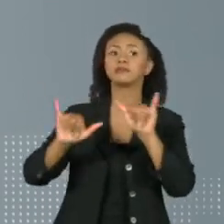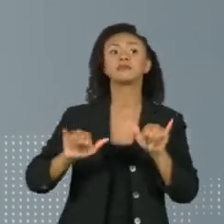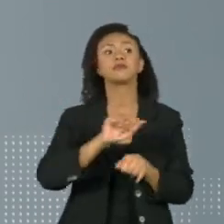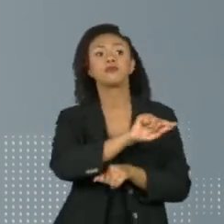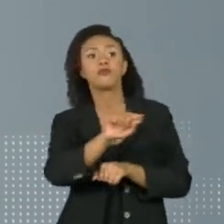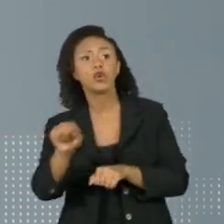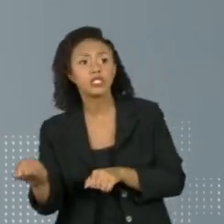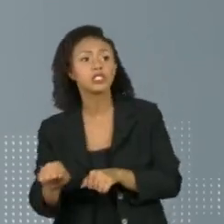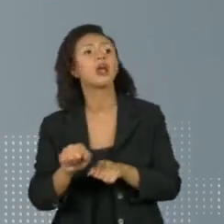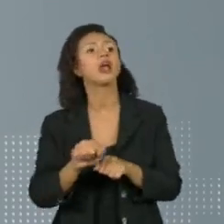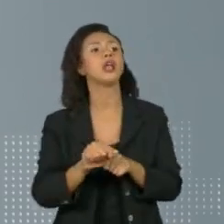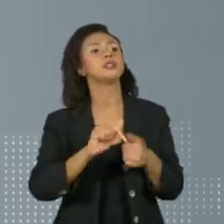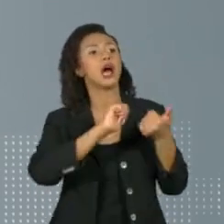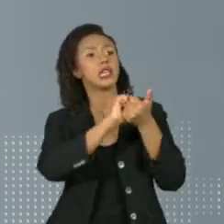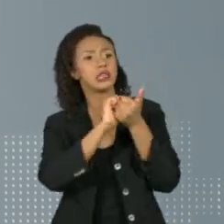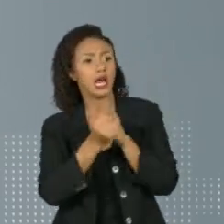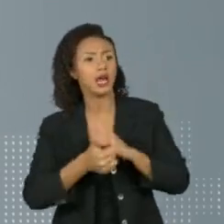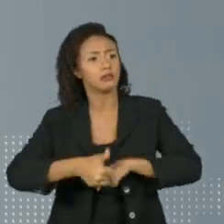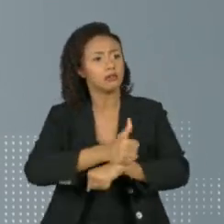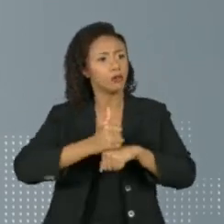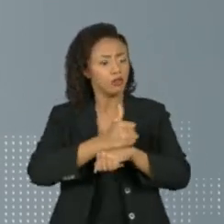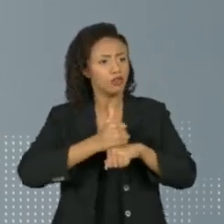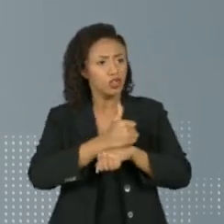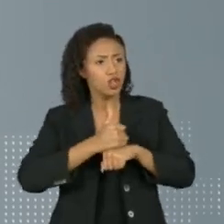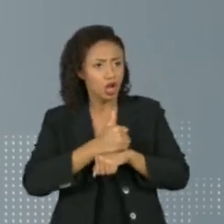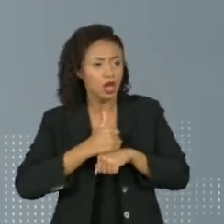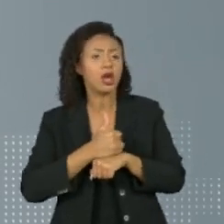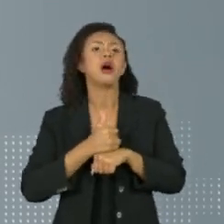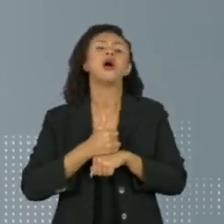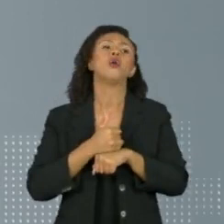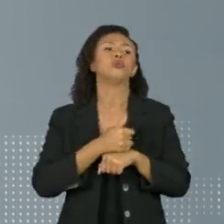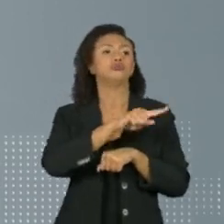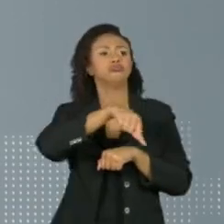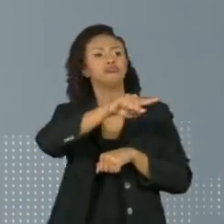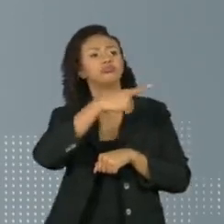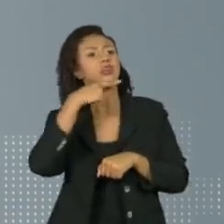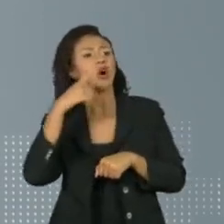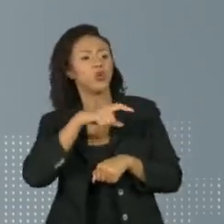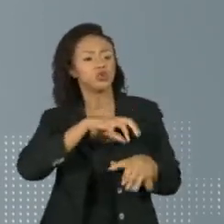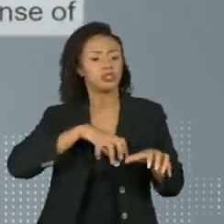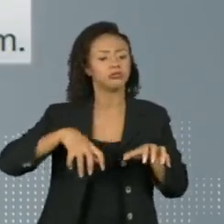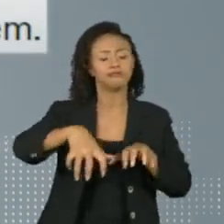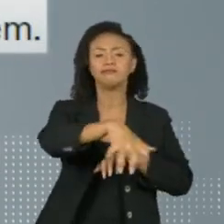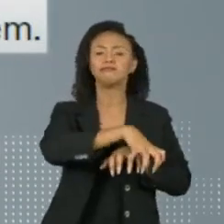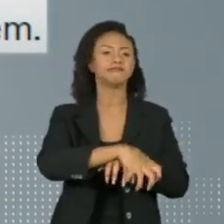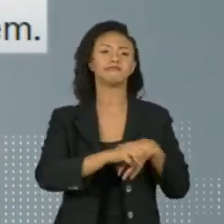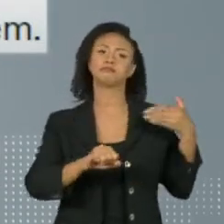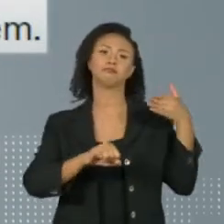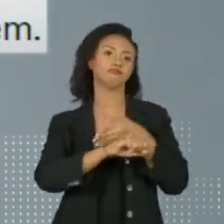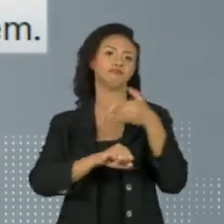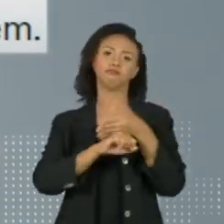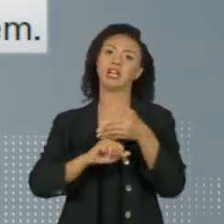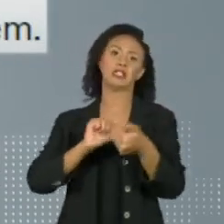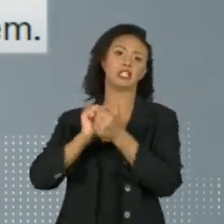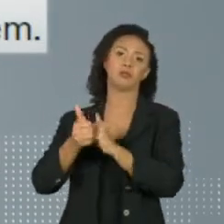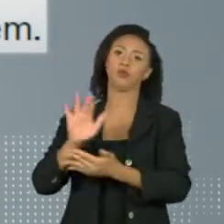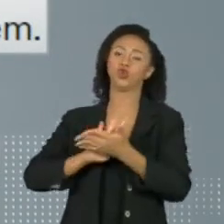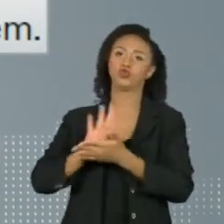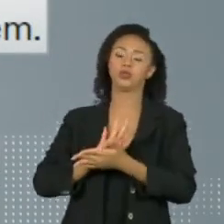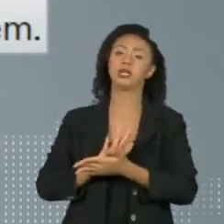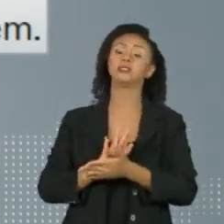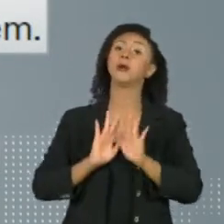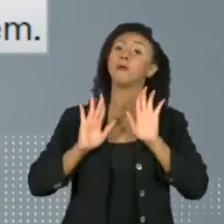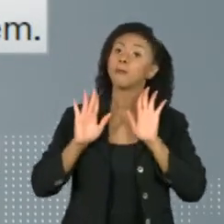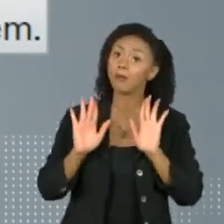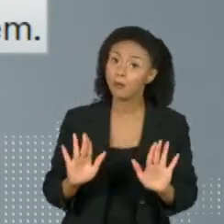gente os russos e Belo Russos não participem de eventos esportivos mesmo reconhecendo um dilema